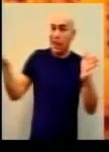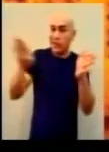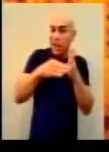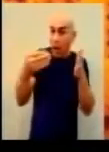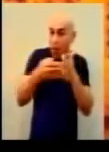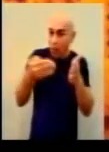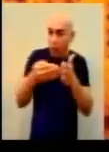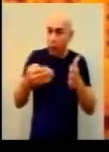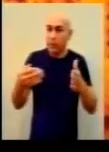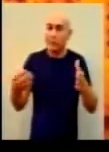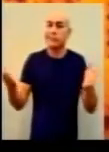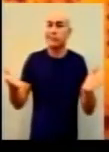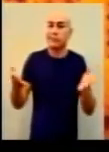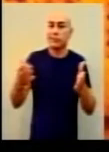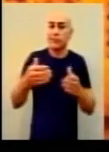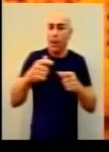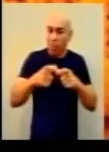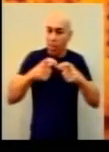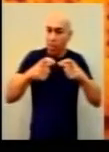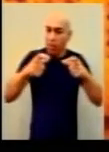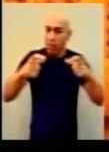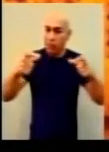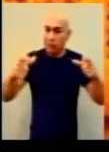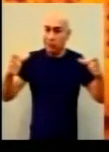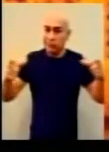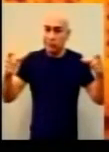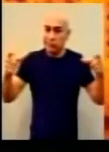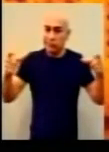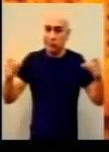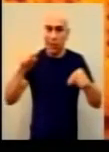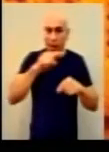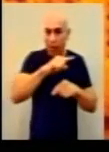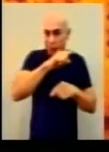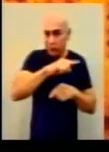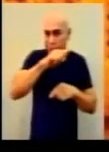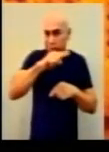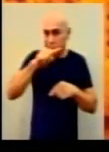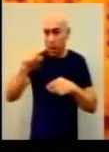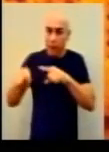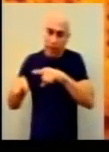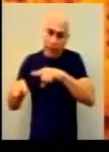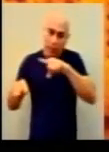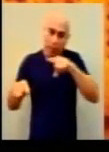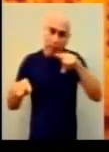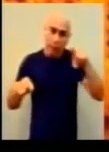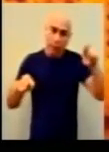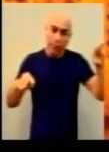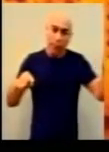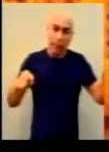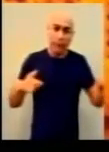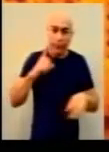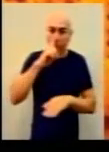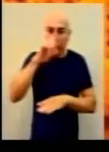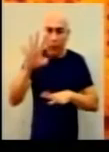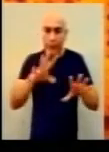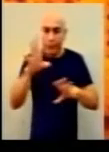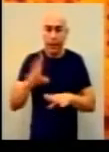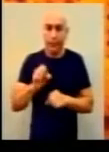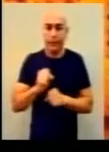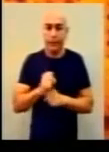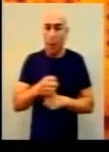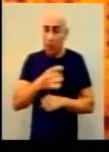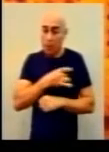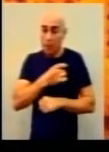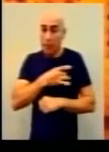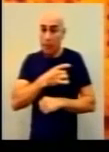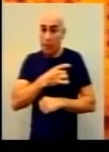aumento, mas não um aumento exponencial, que é o nosso maior receio em relação aos casos. Então, é